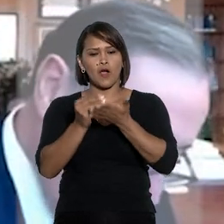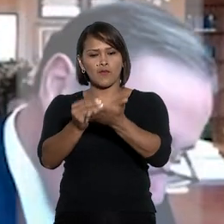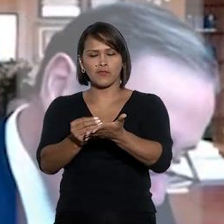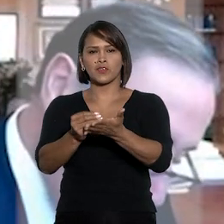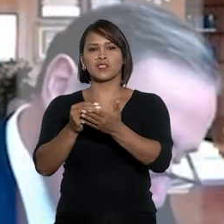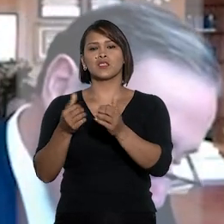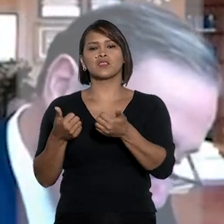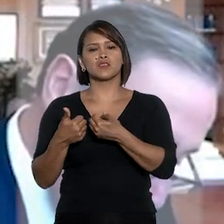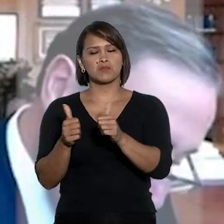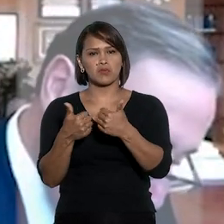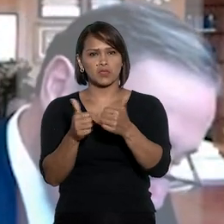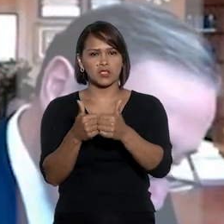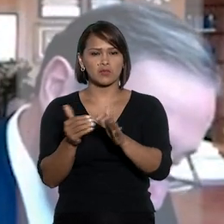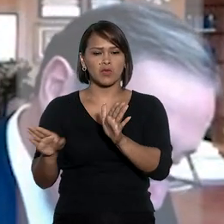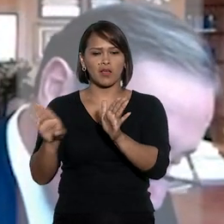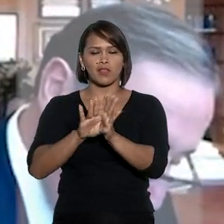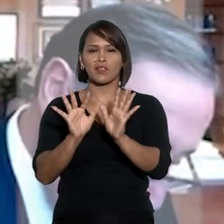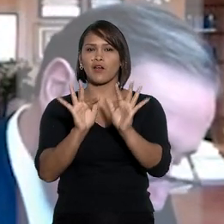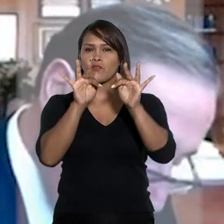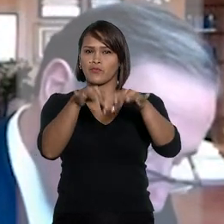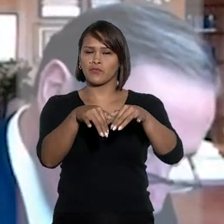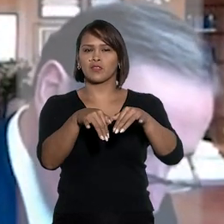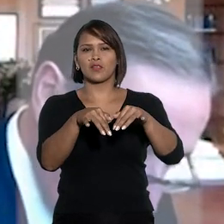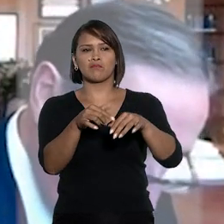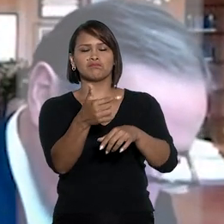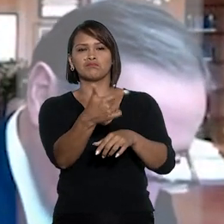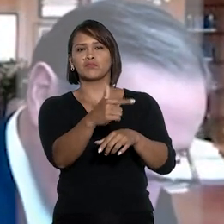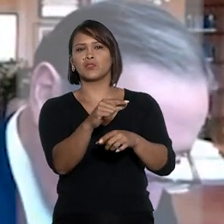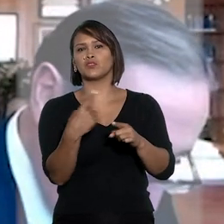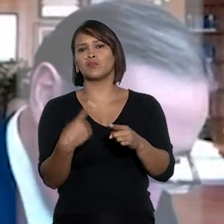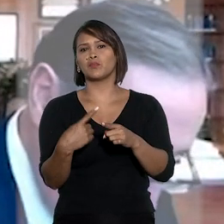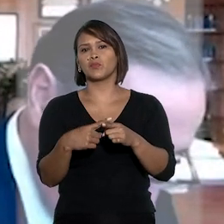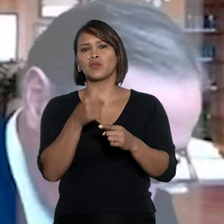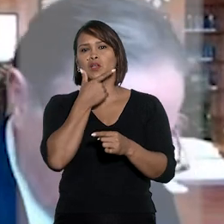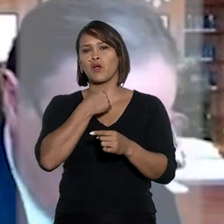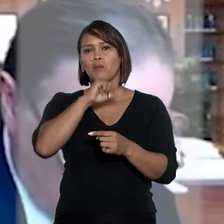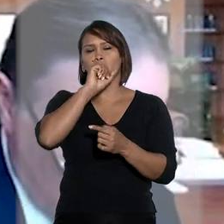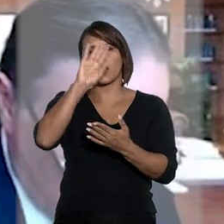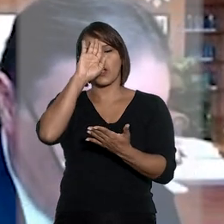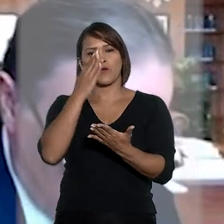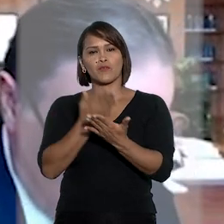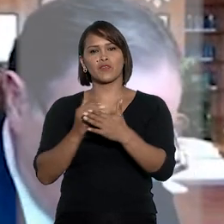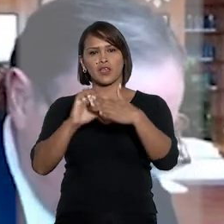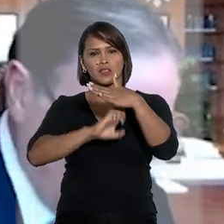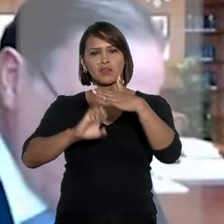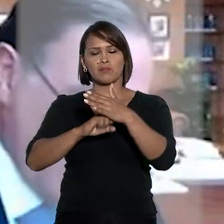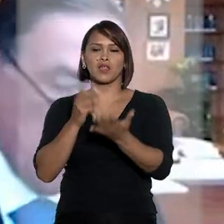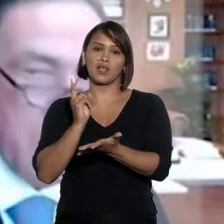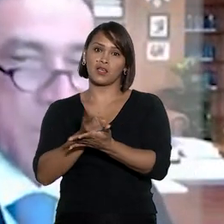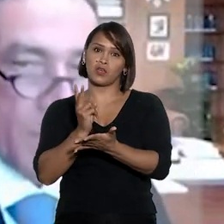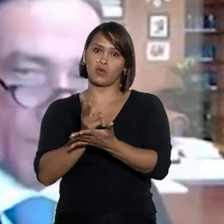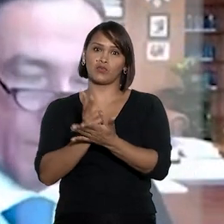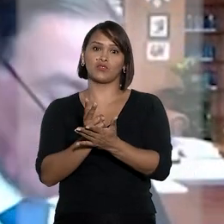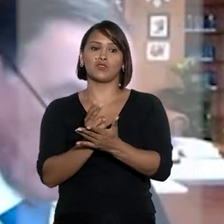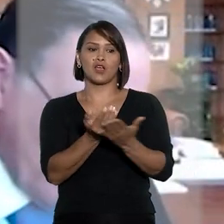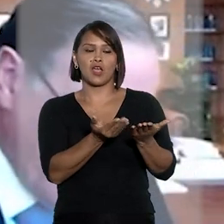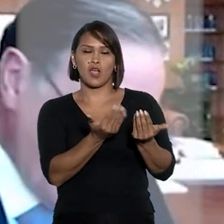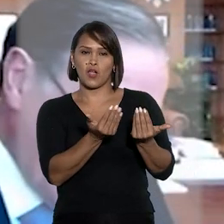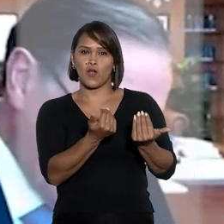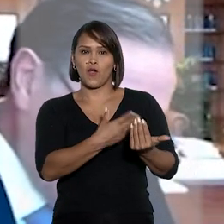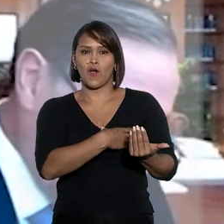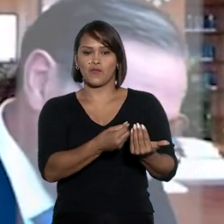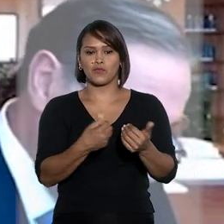oferecido o transporte terrestre até o destino final, não haveria razão para o pai confiar na empresa e deixar que o filho fosse